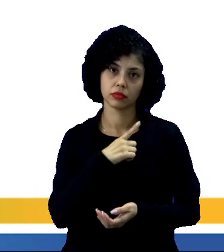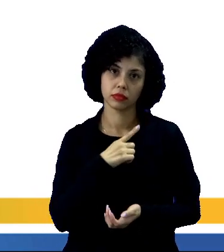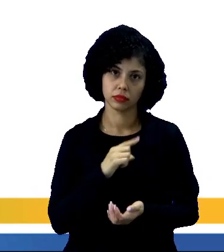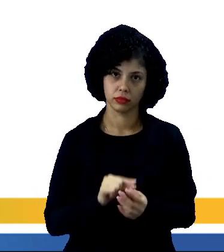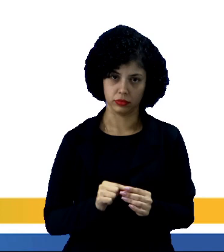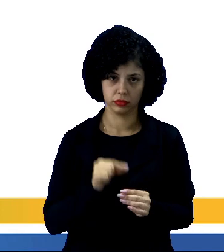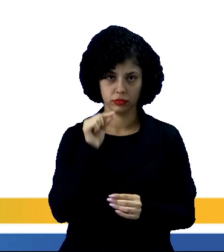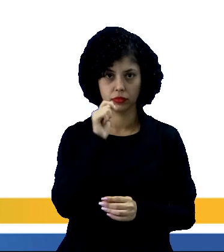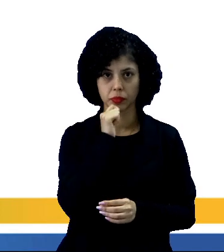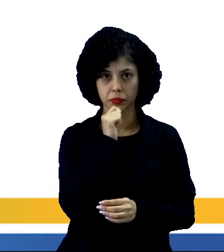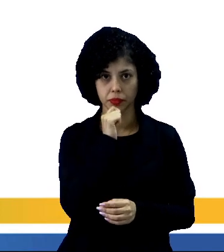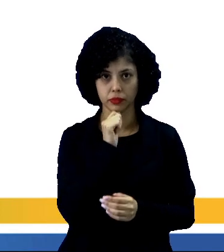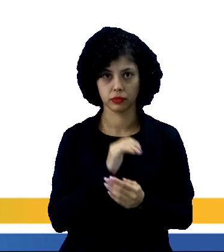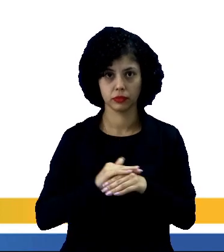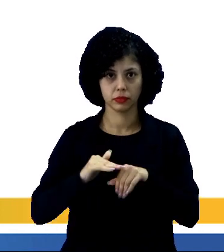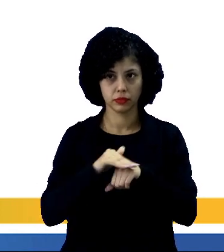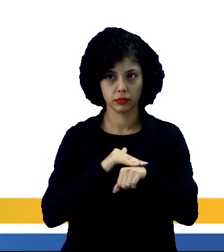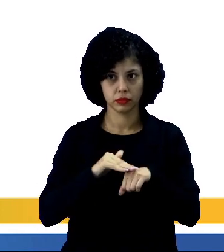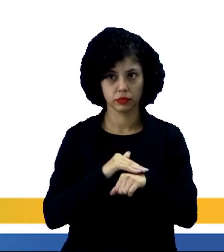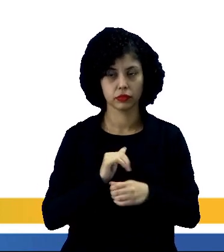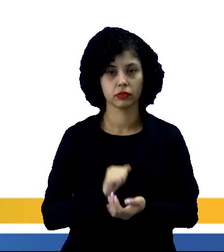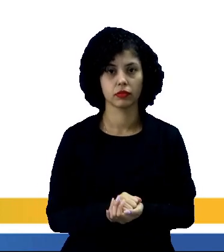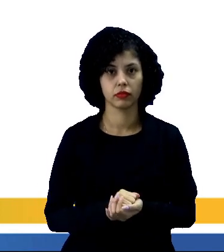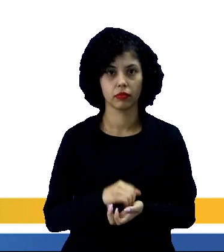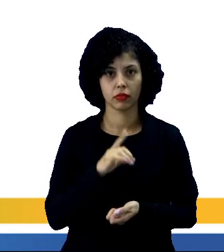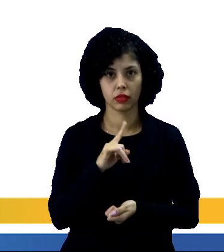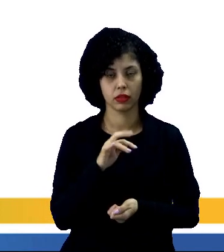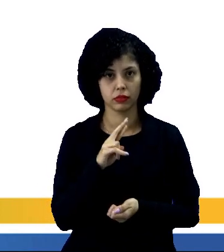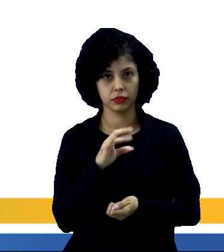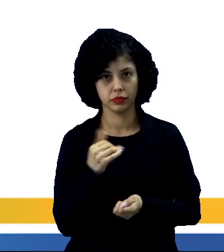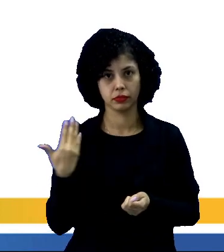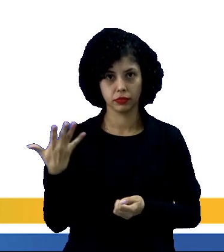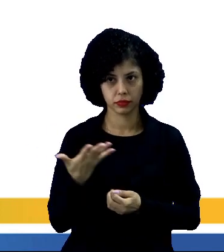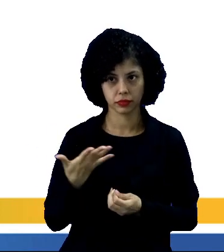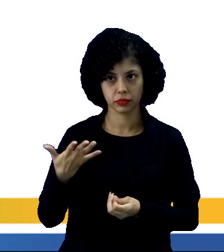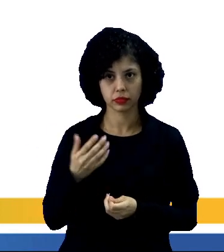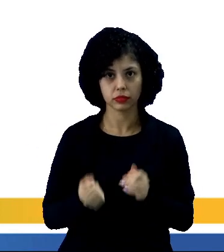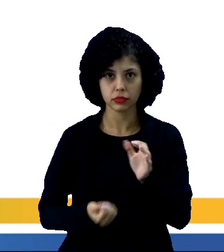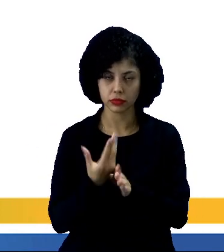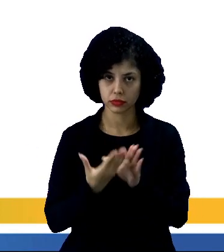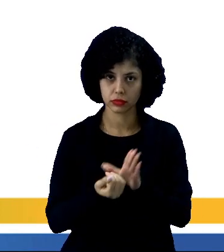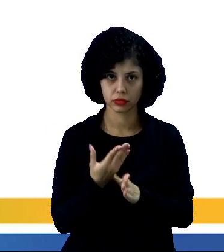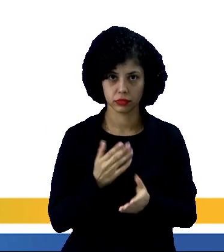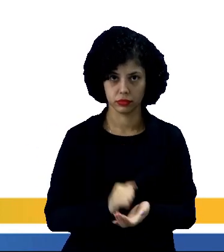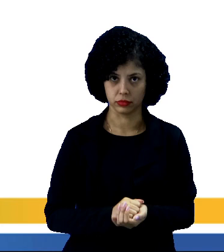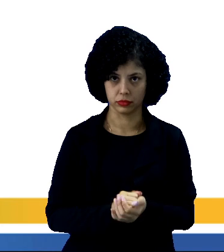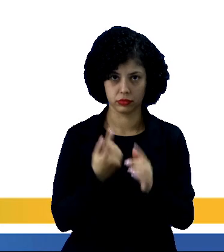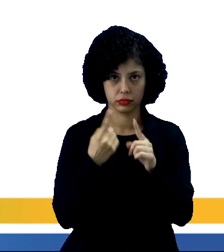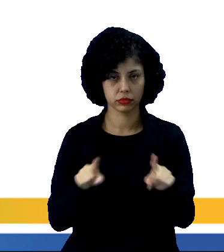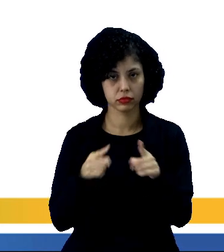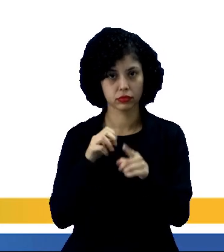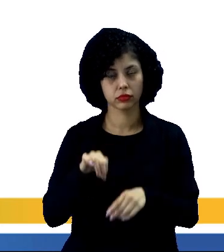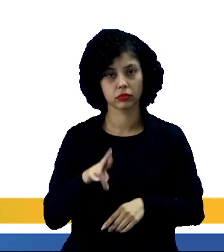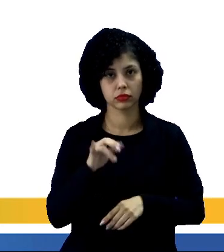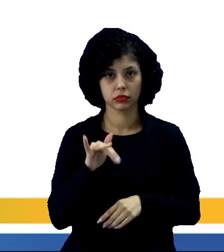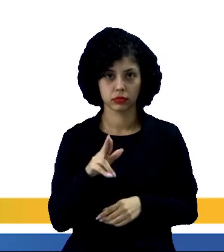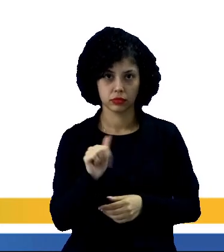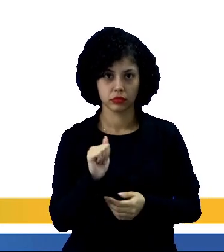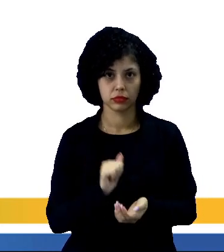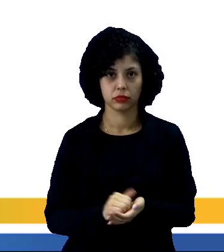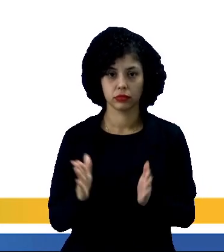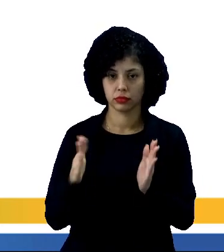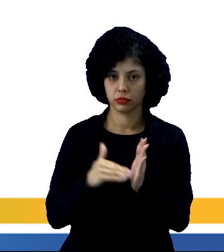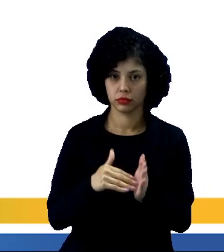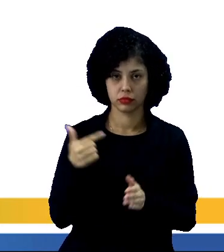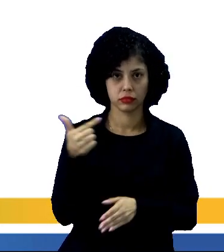pinos levantados sobre a superfície foram o dispositivo básico para produzir e reproduzir músicas mecanicamente